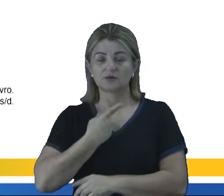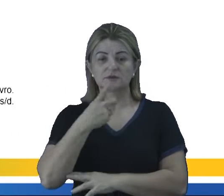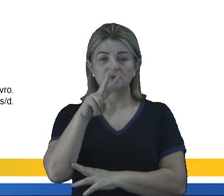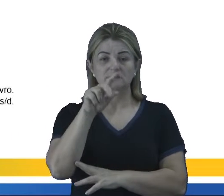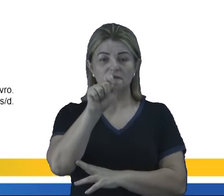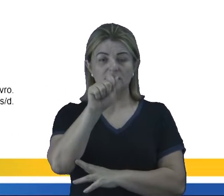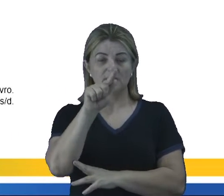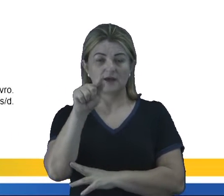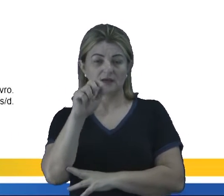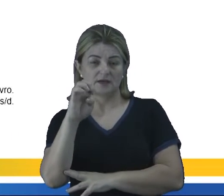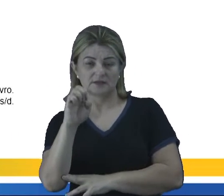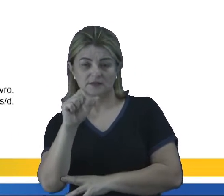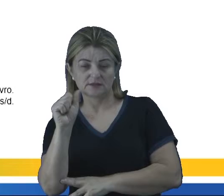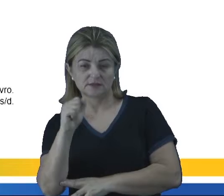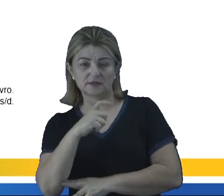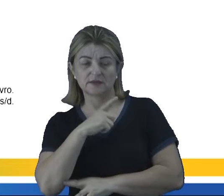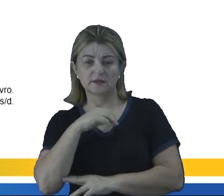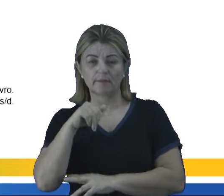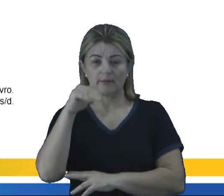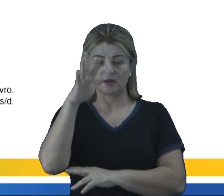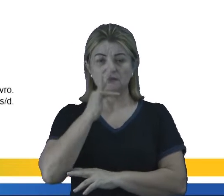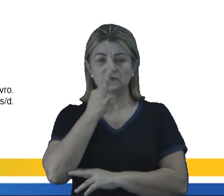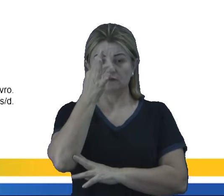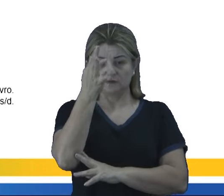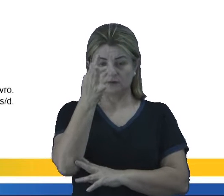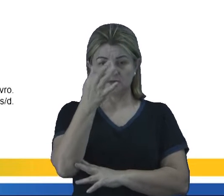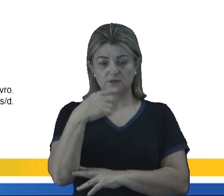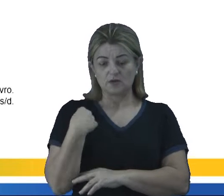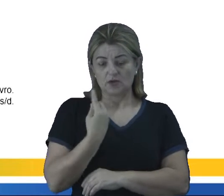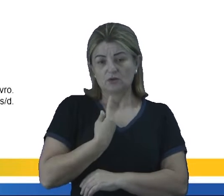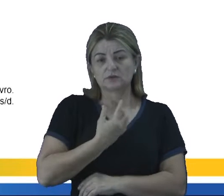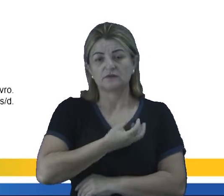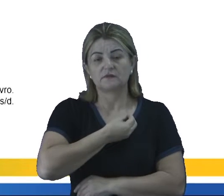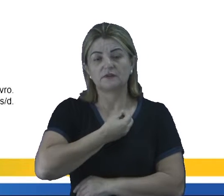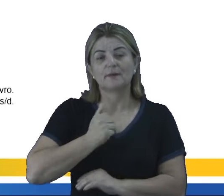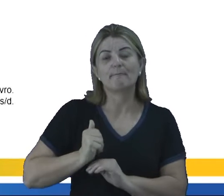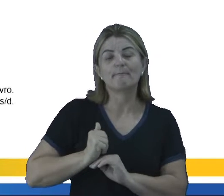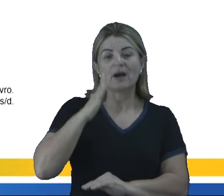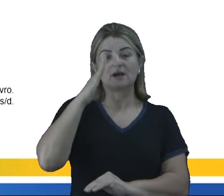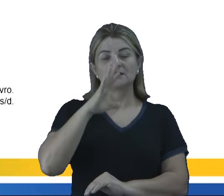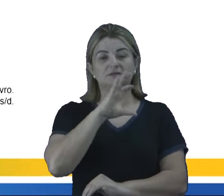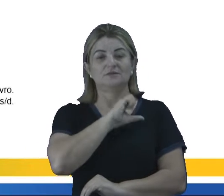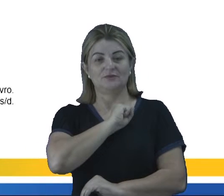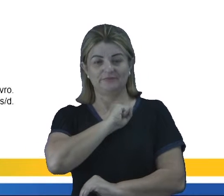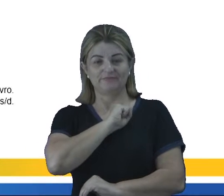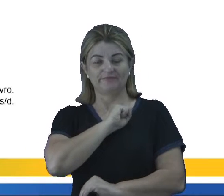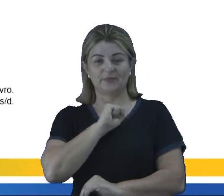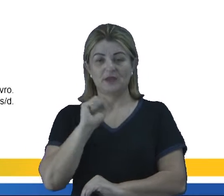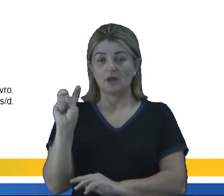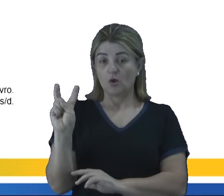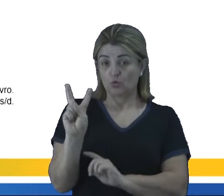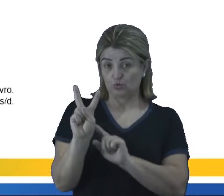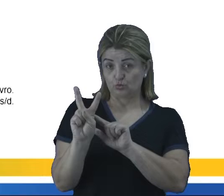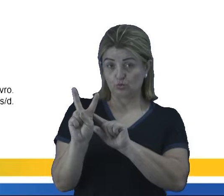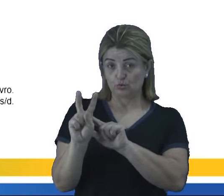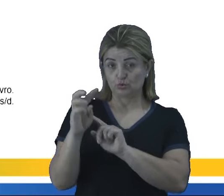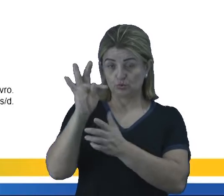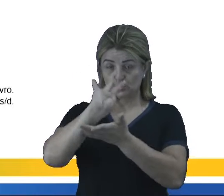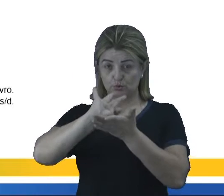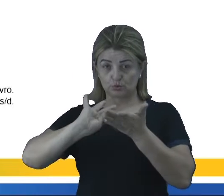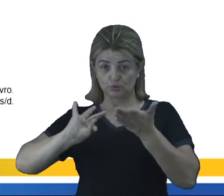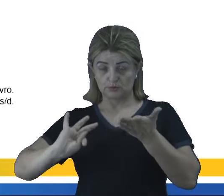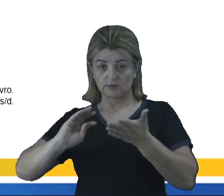época. O núcleo temático do soneto citado é típico da segunda geração romântica,